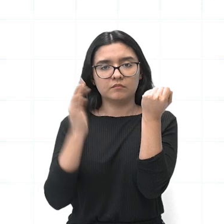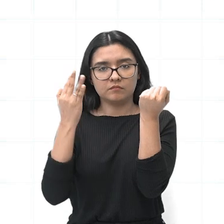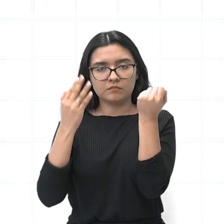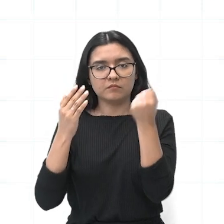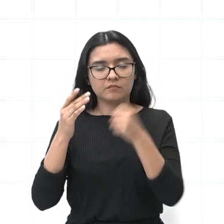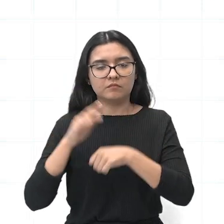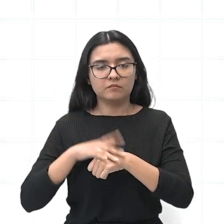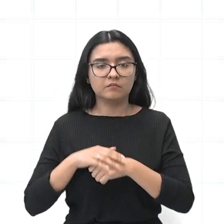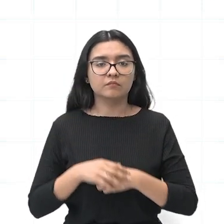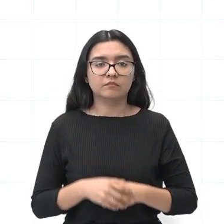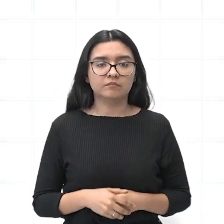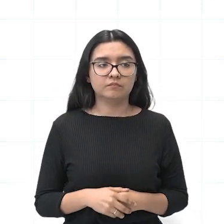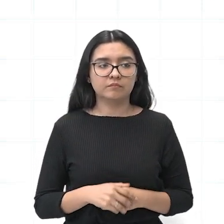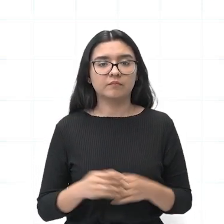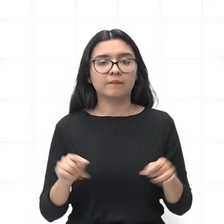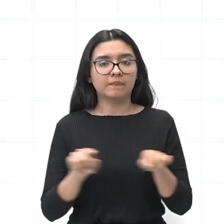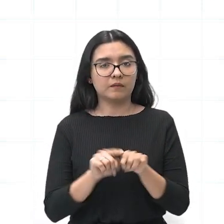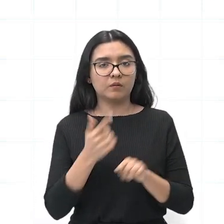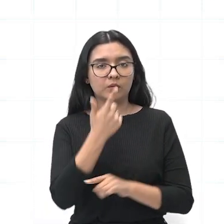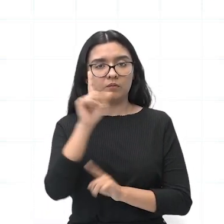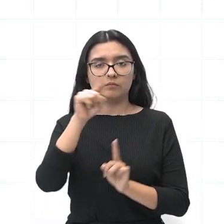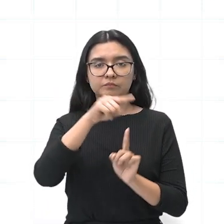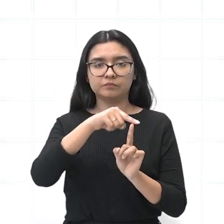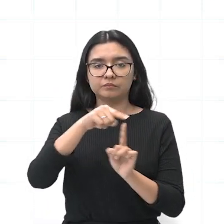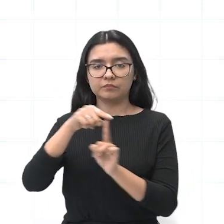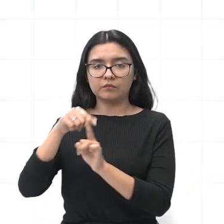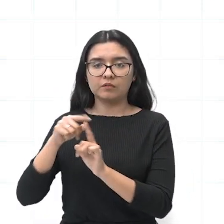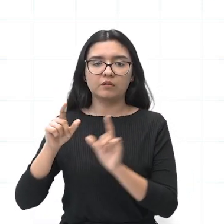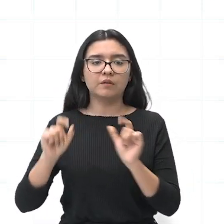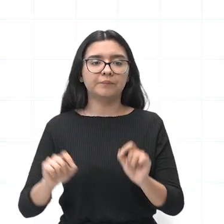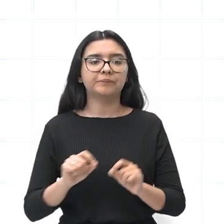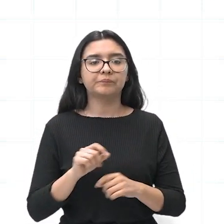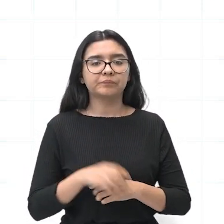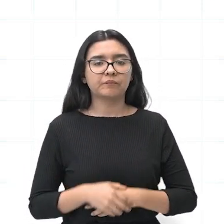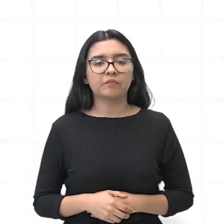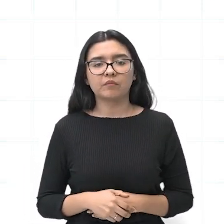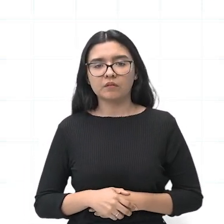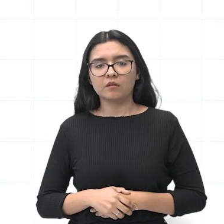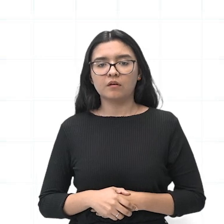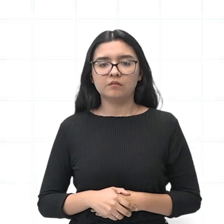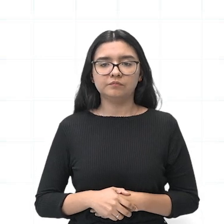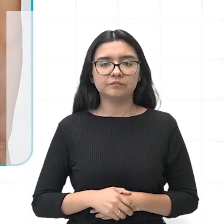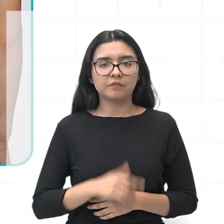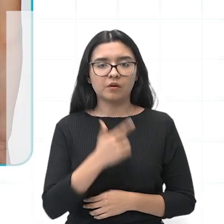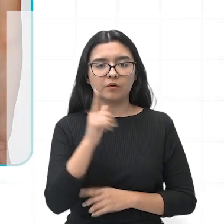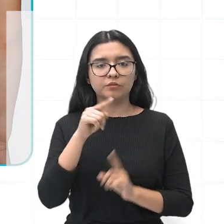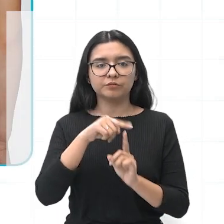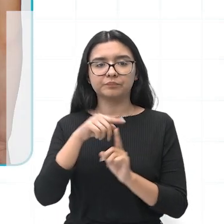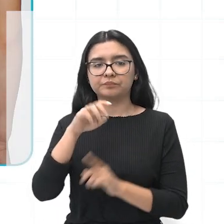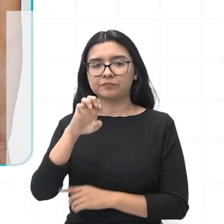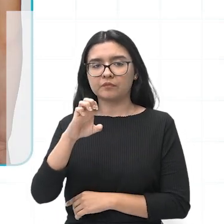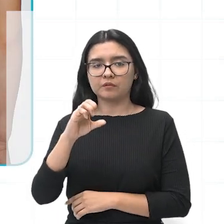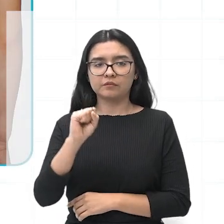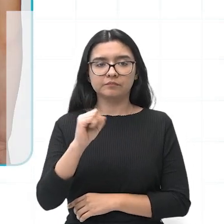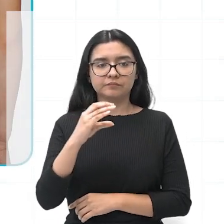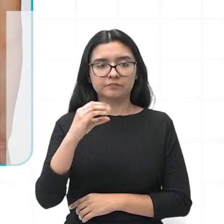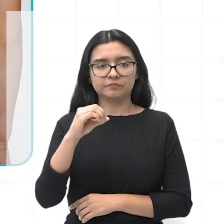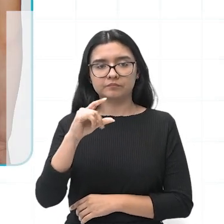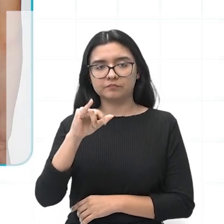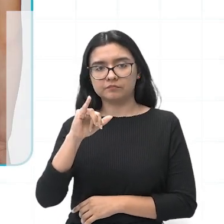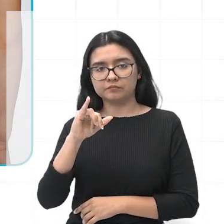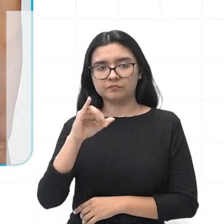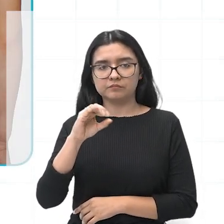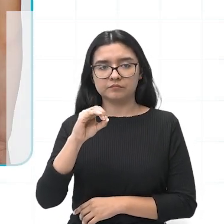desvio postural comum é a escoliose tóraco-lombar. Olha só, vai aparecer para